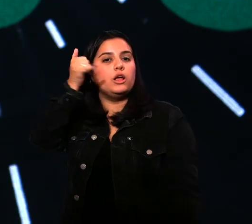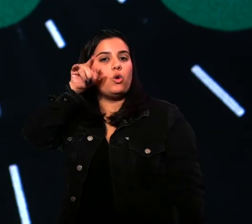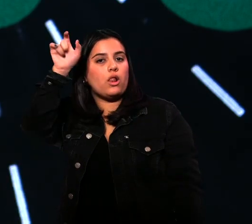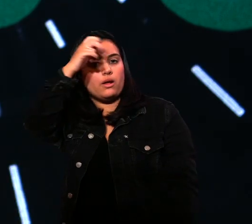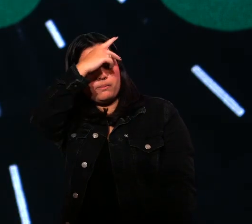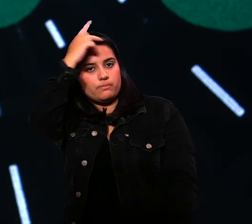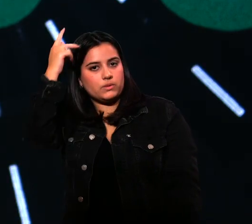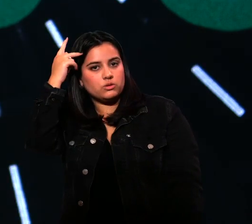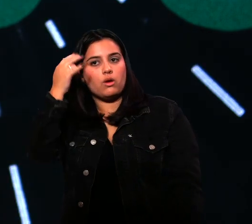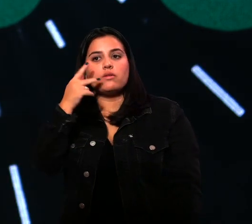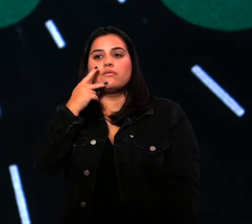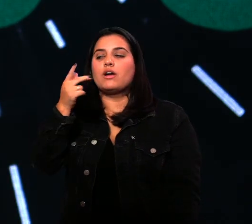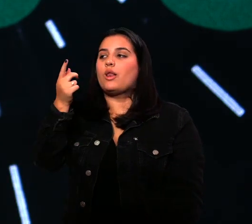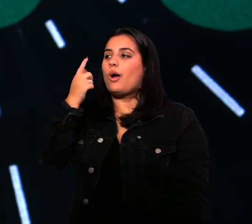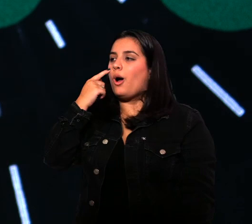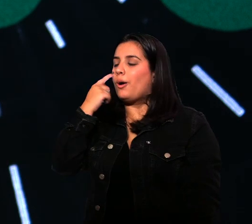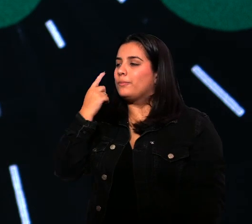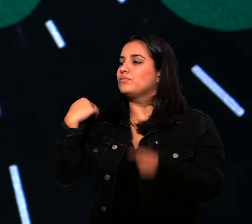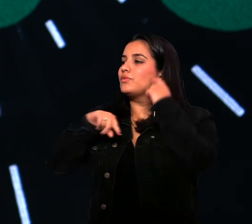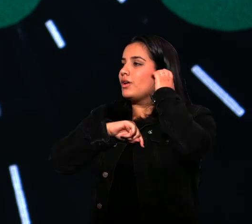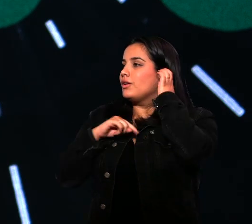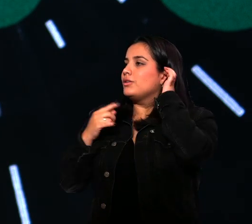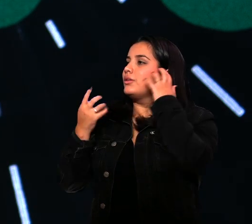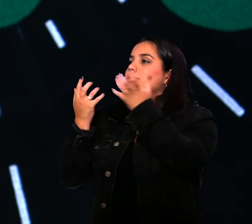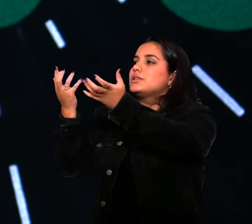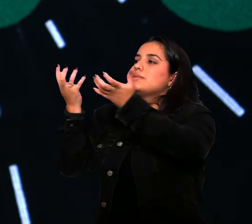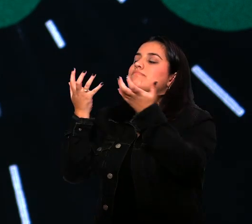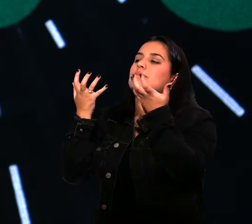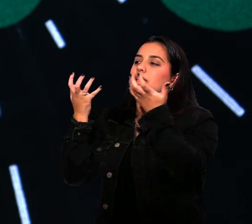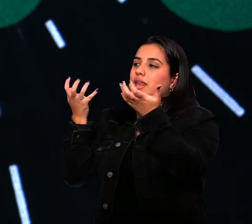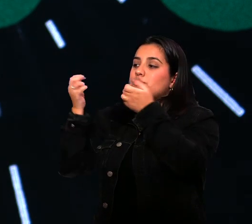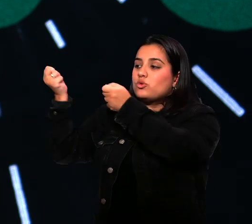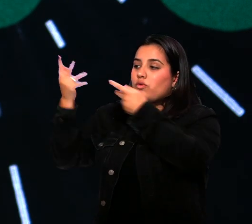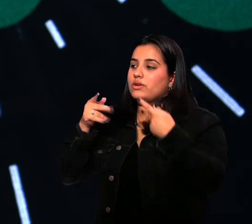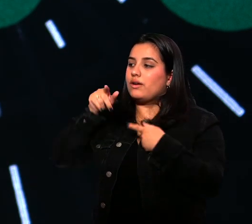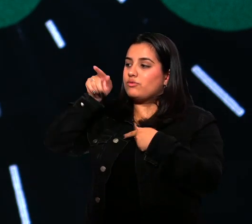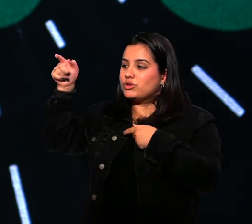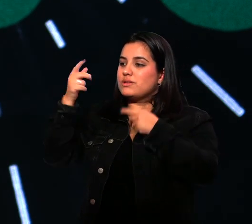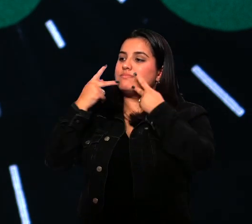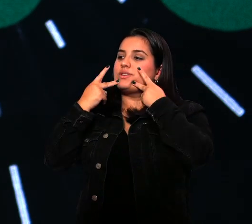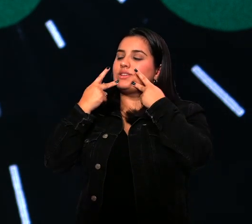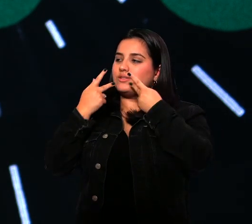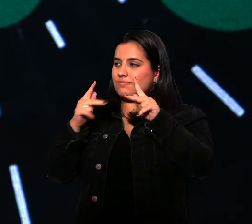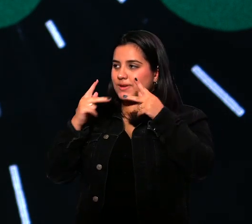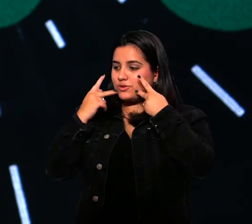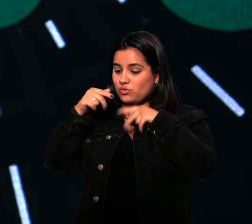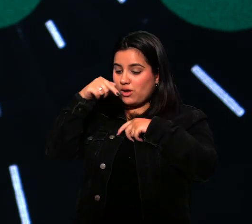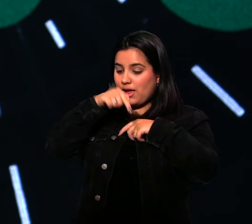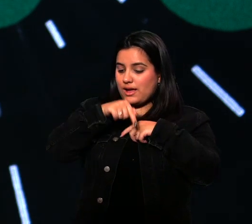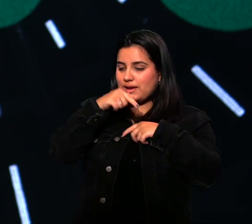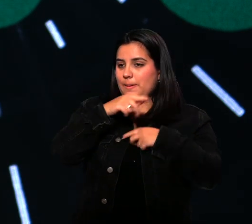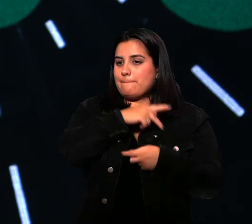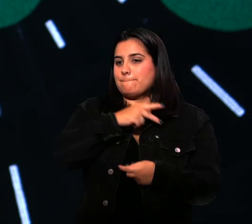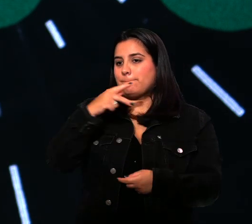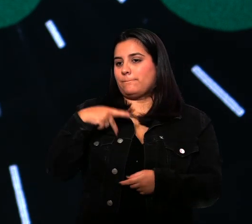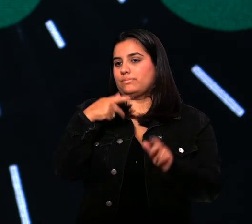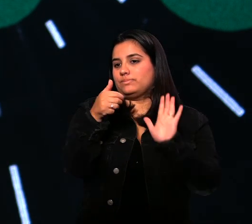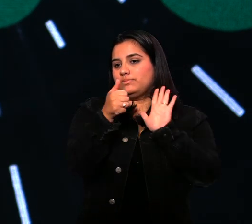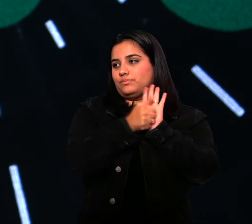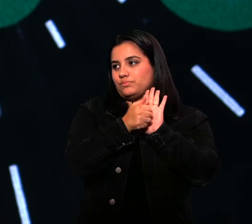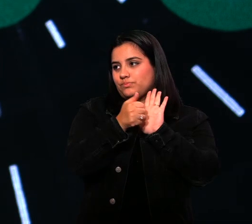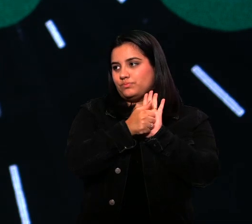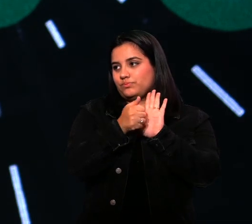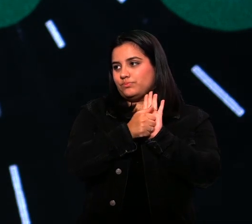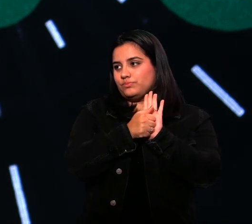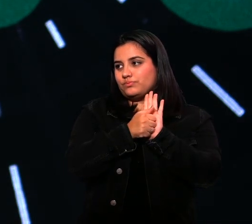você que um dos maiores diferenciais foi que você não olhou só a pregação, mas olhou o todo do culto e fez só um fecho e um apelo para o culto não ficar ainda mais extenso do que estava naquele